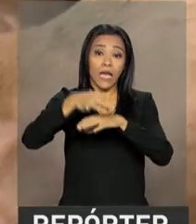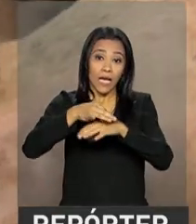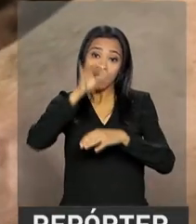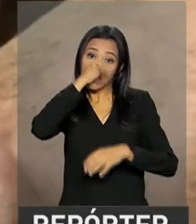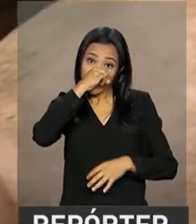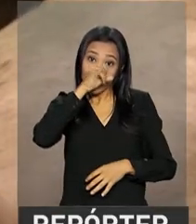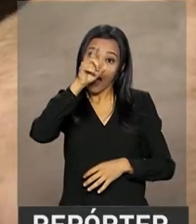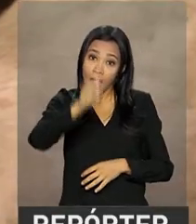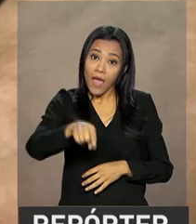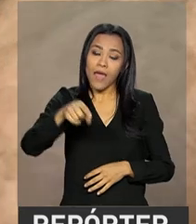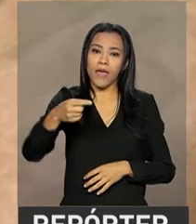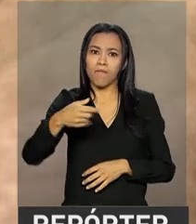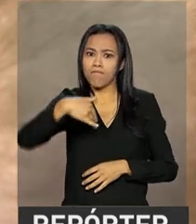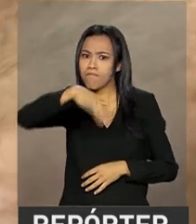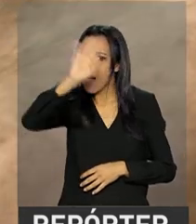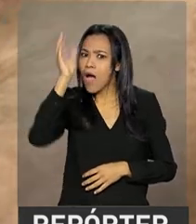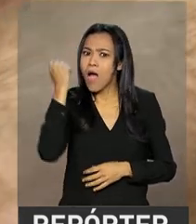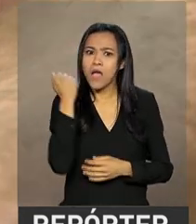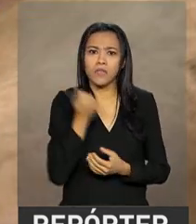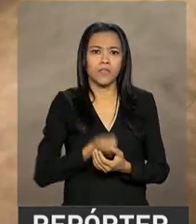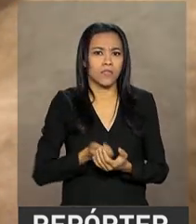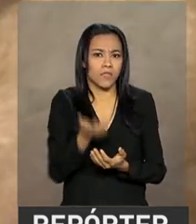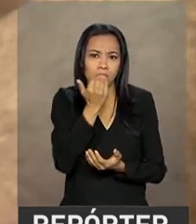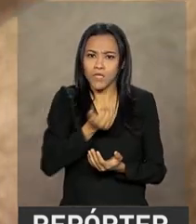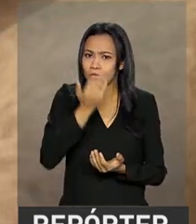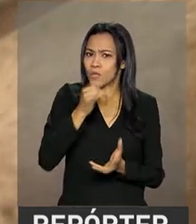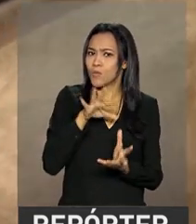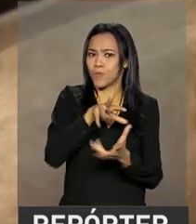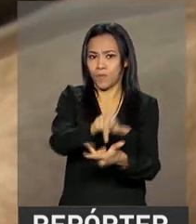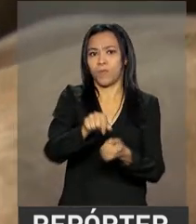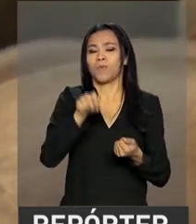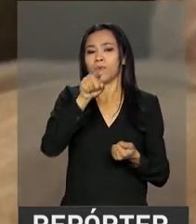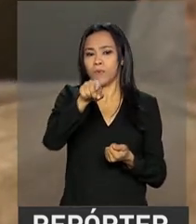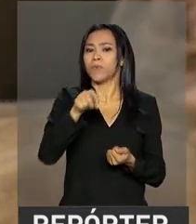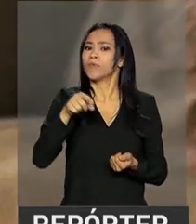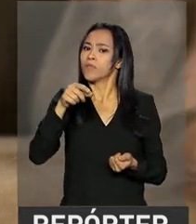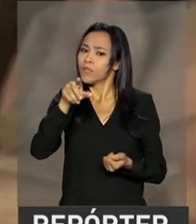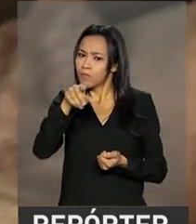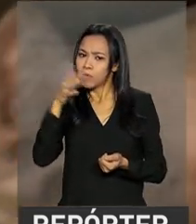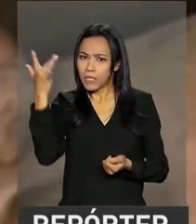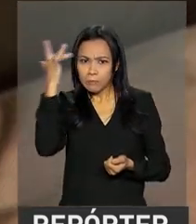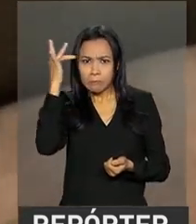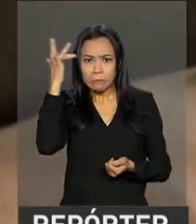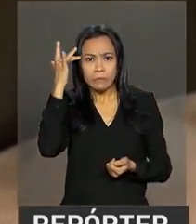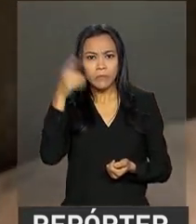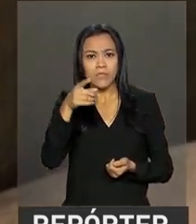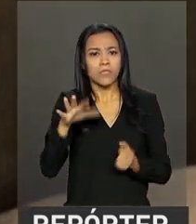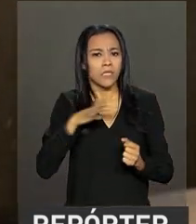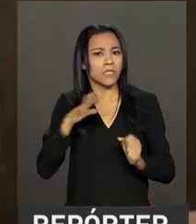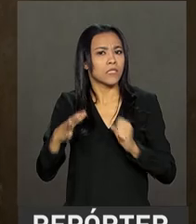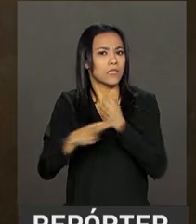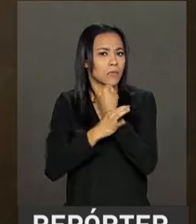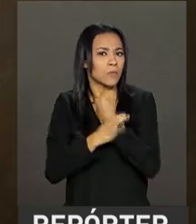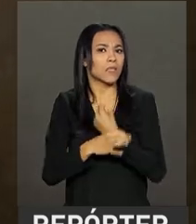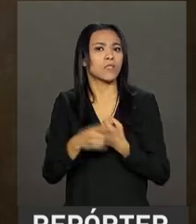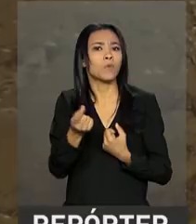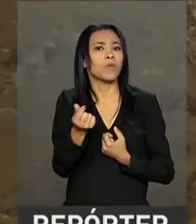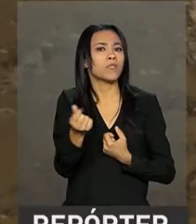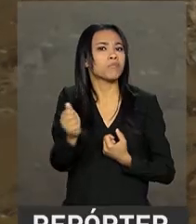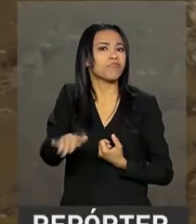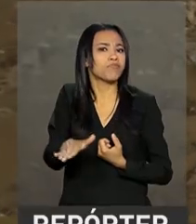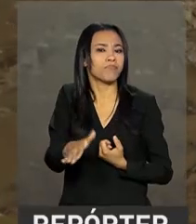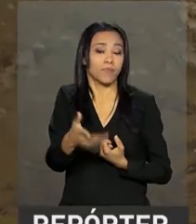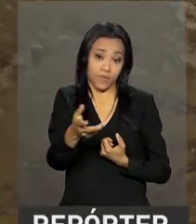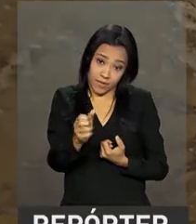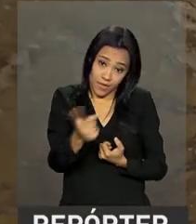é a proteína animal mais consumida no mundo confiança na produção profissional e eficiente segurança preço acessível e